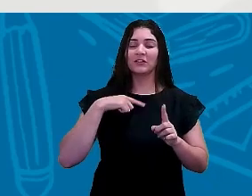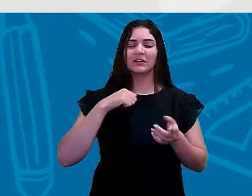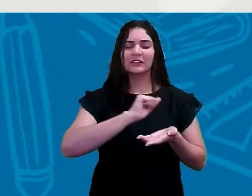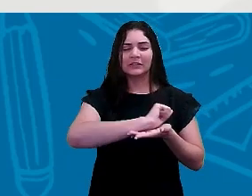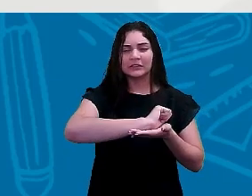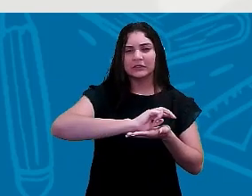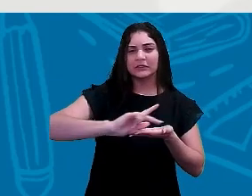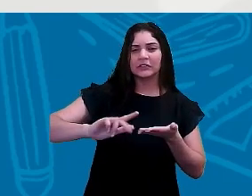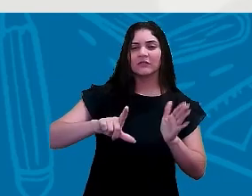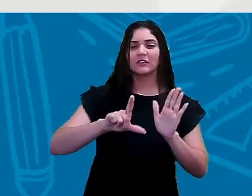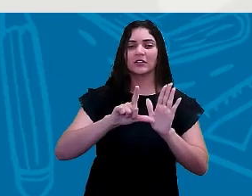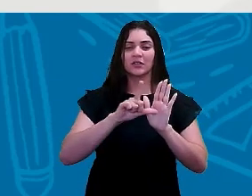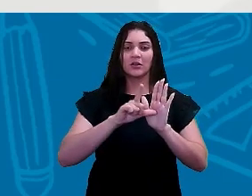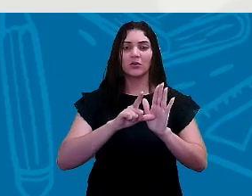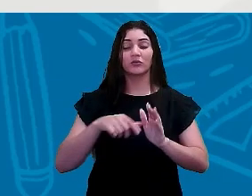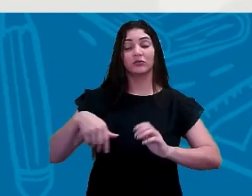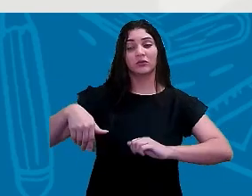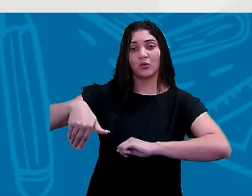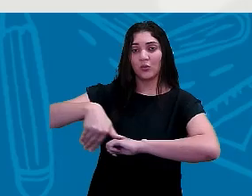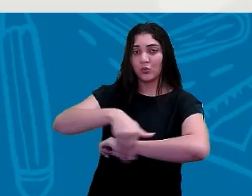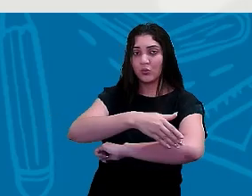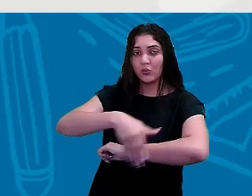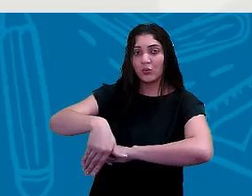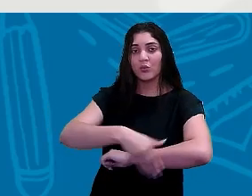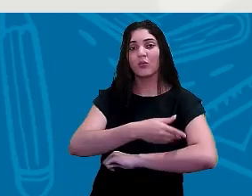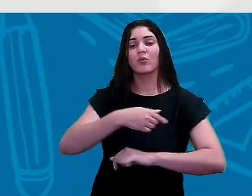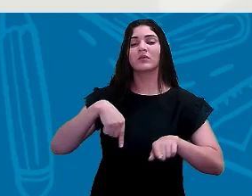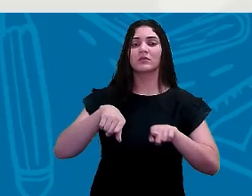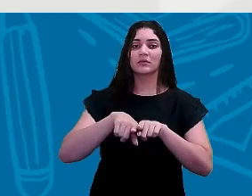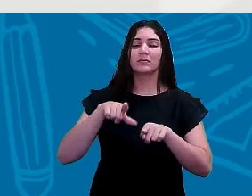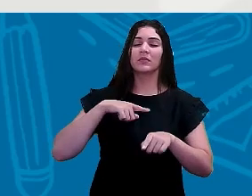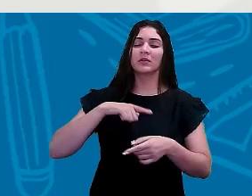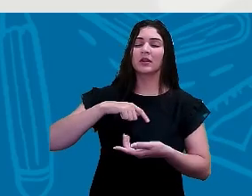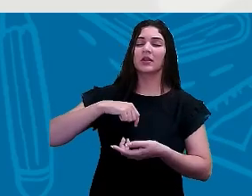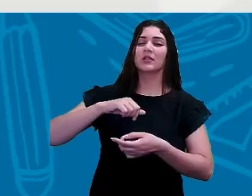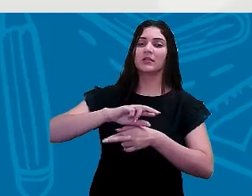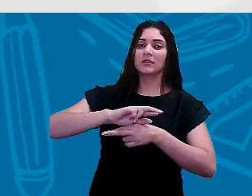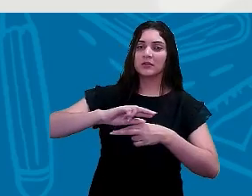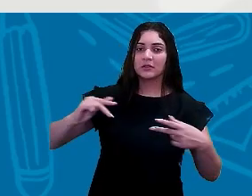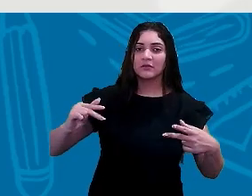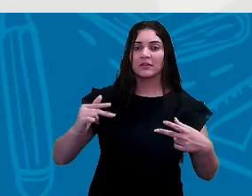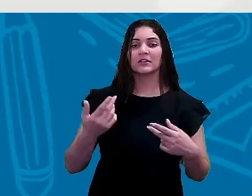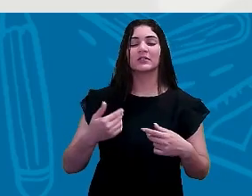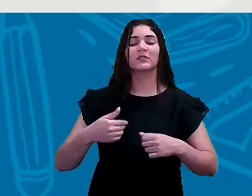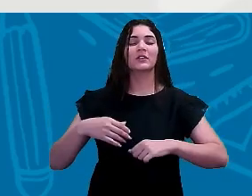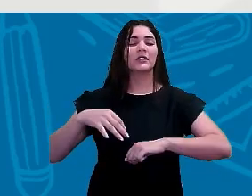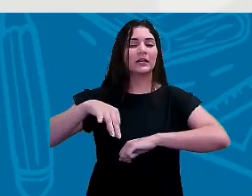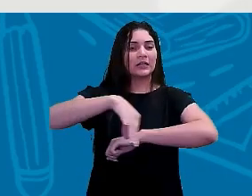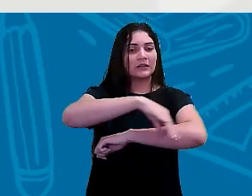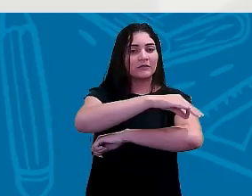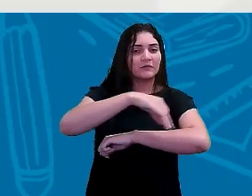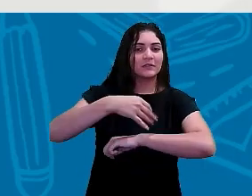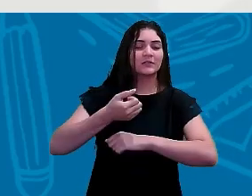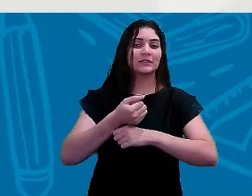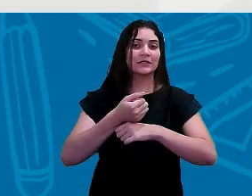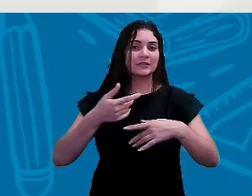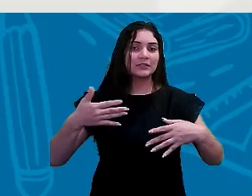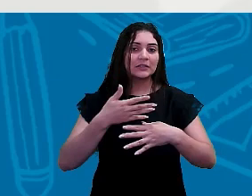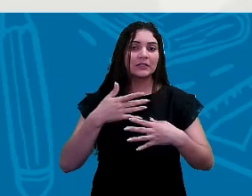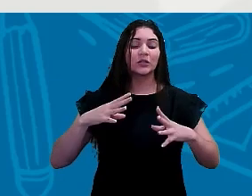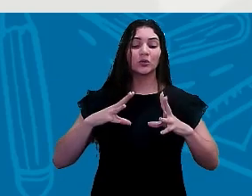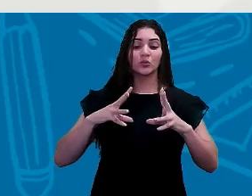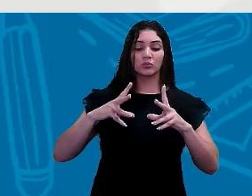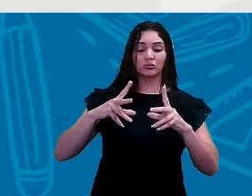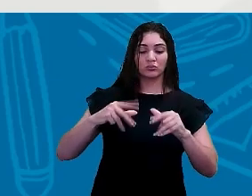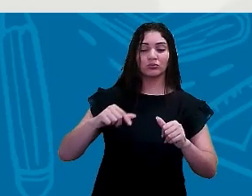lojas. Rua, também existe diversas. Avenida, cidade, tudo isso existe